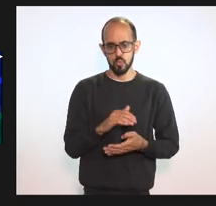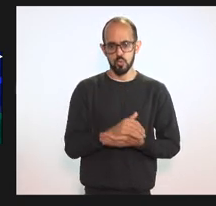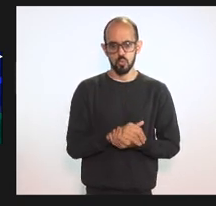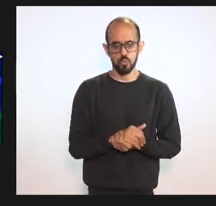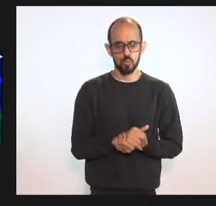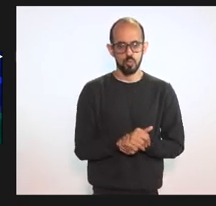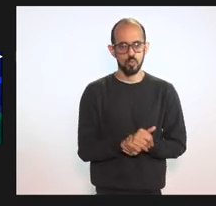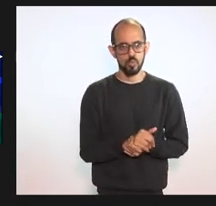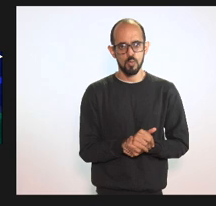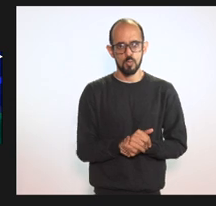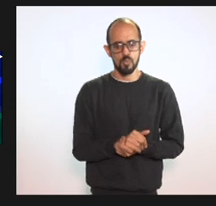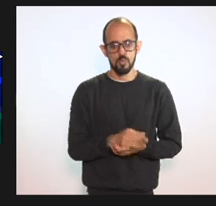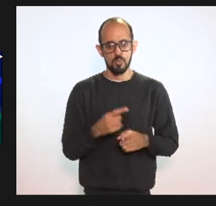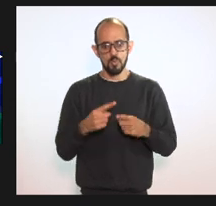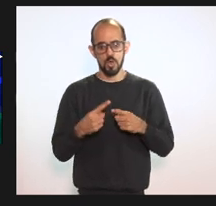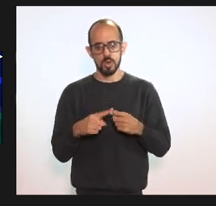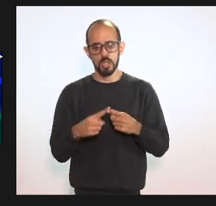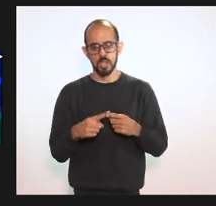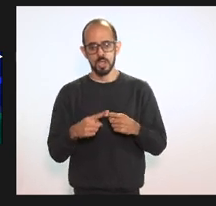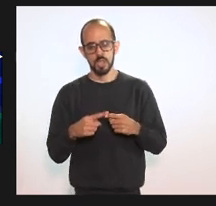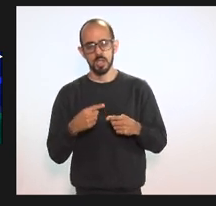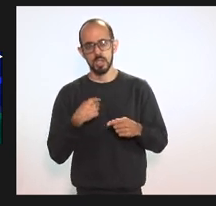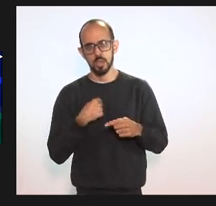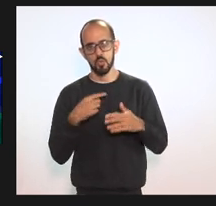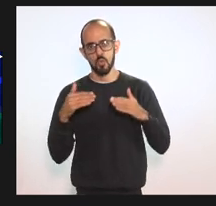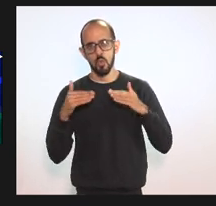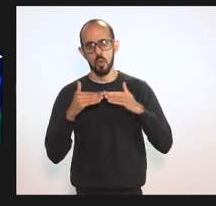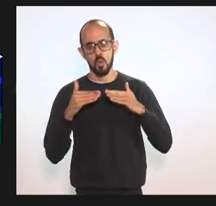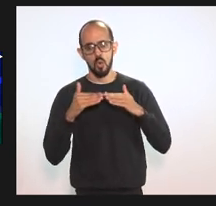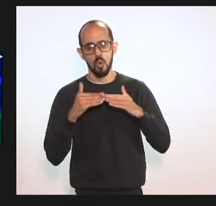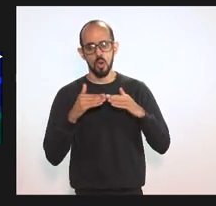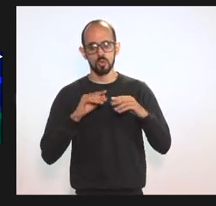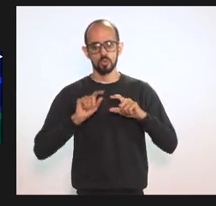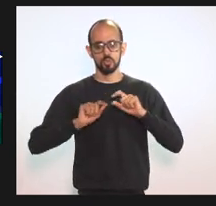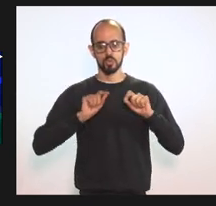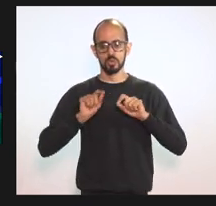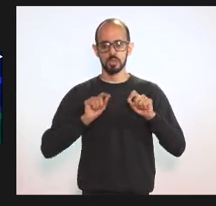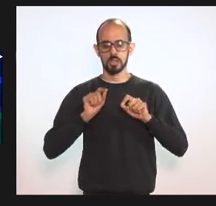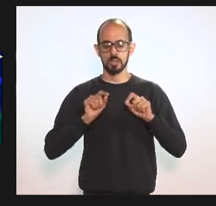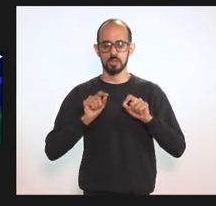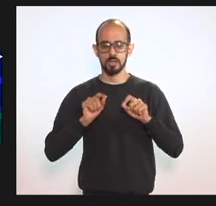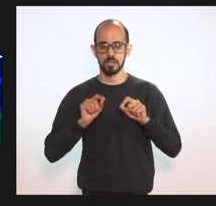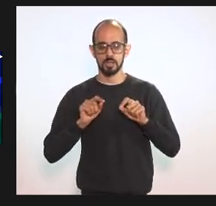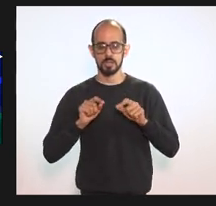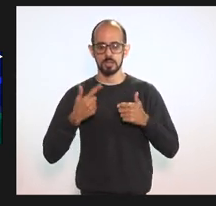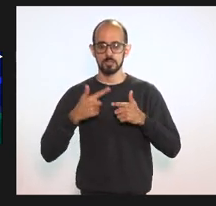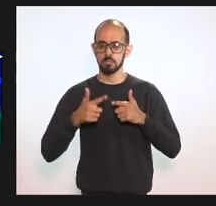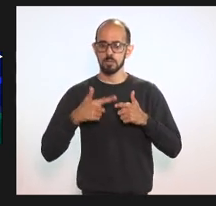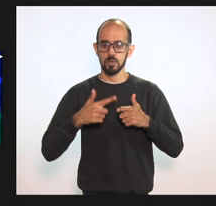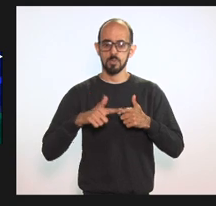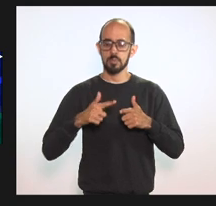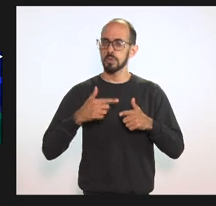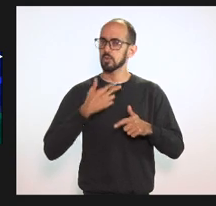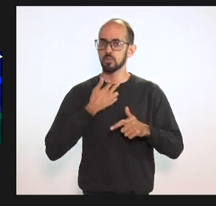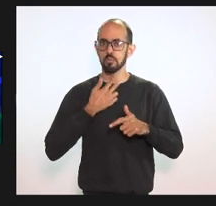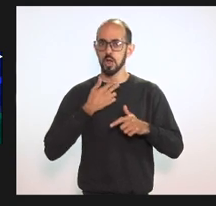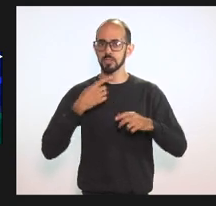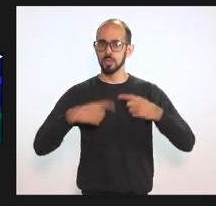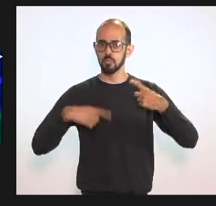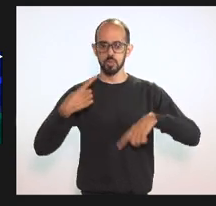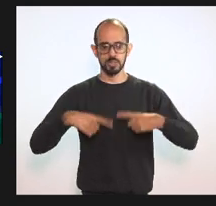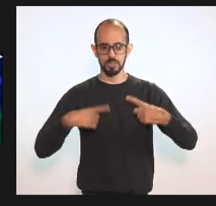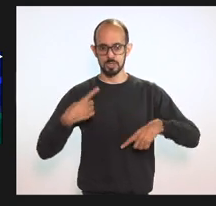É porque também concordo que essa questão não pode ser politizada